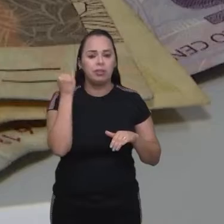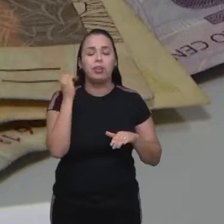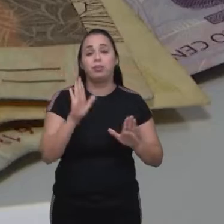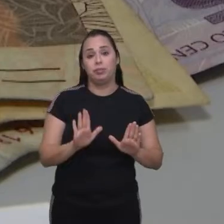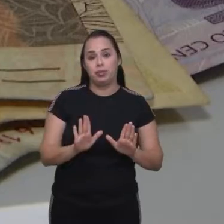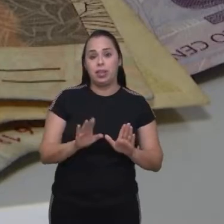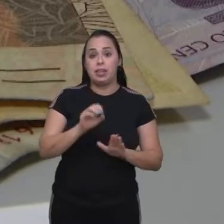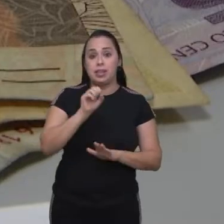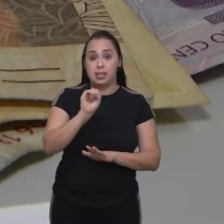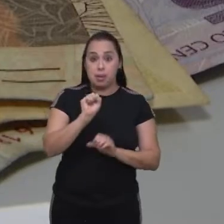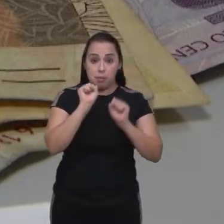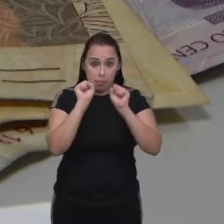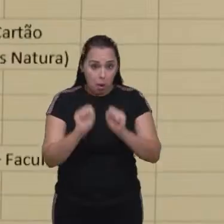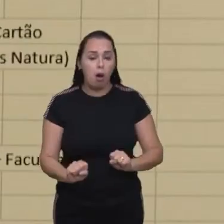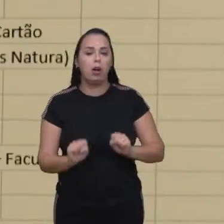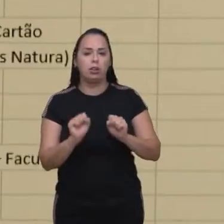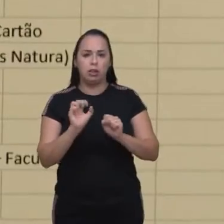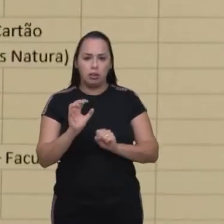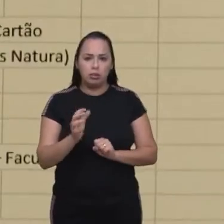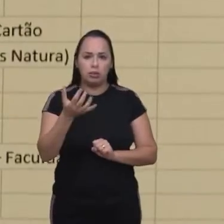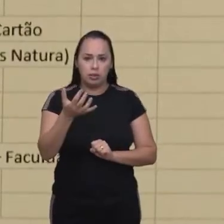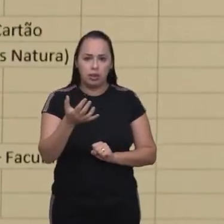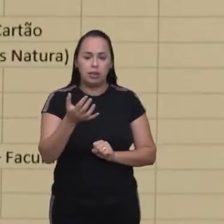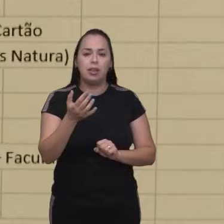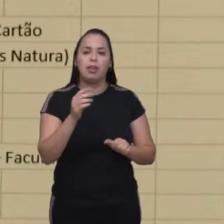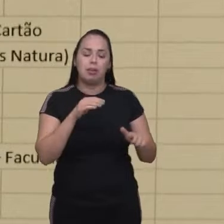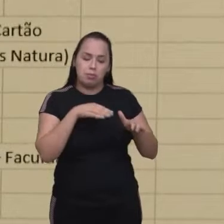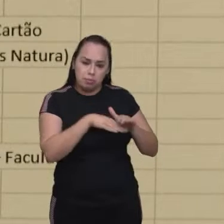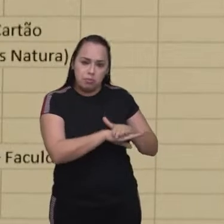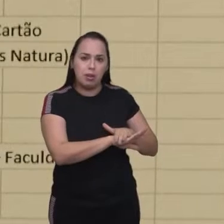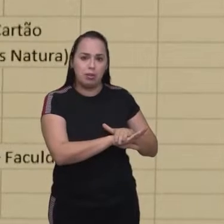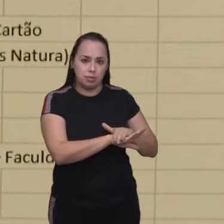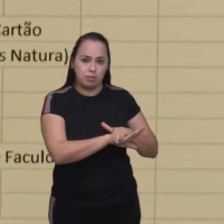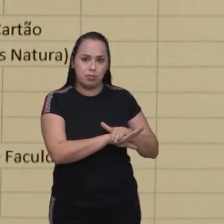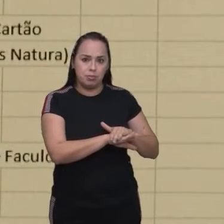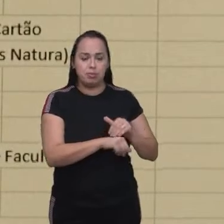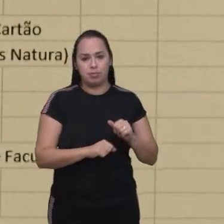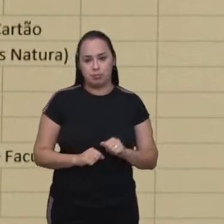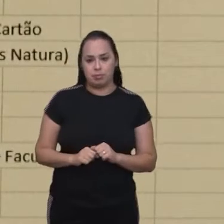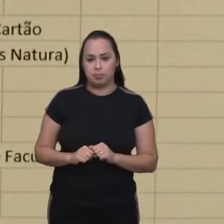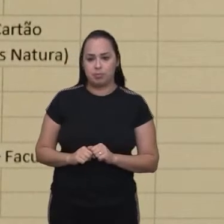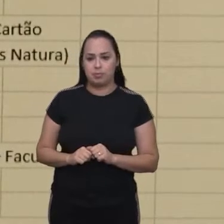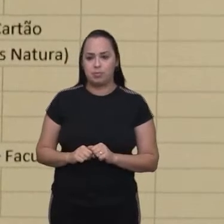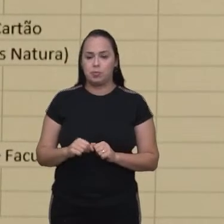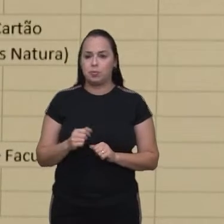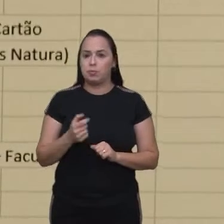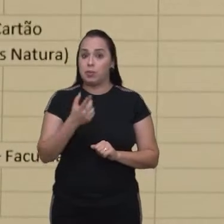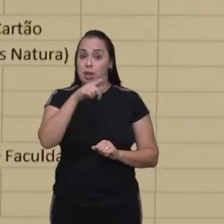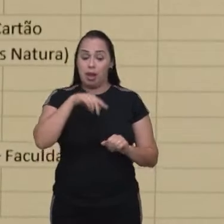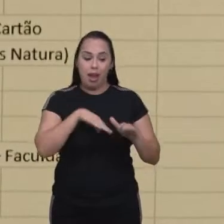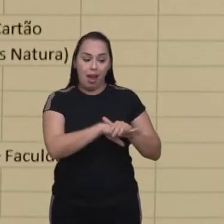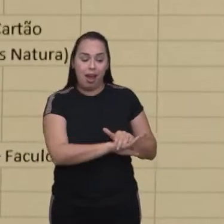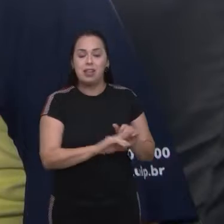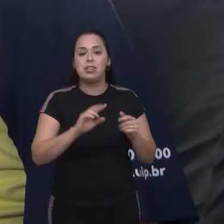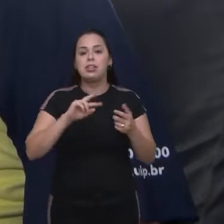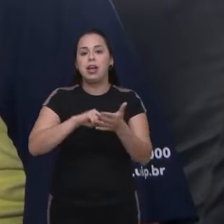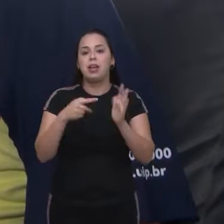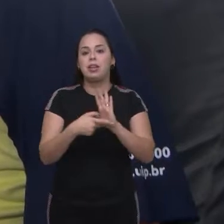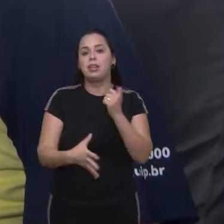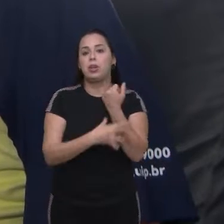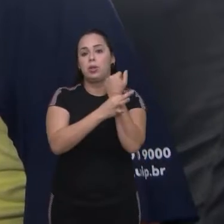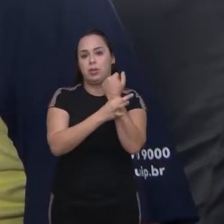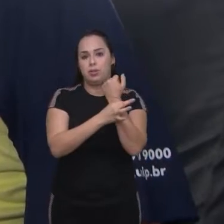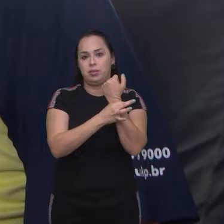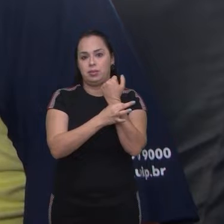é fundamental. Ou seja, se possível, também é interessante poupar parte do seu dinheiro. Uma